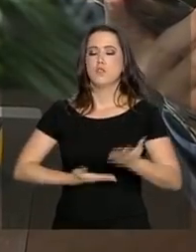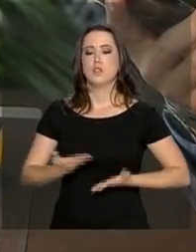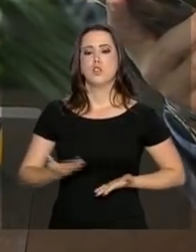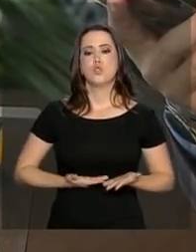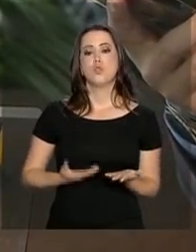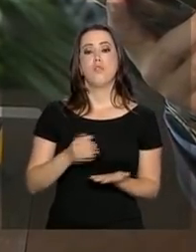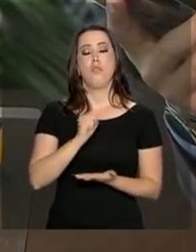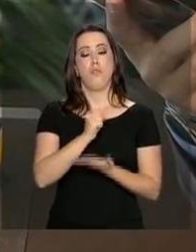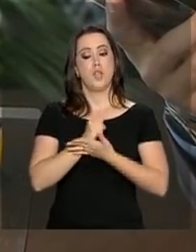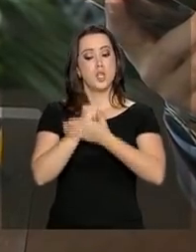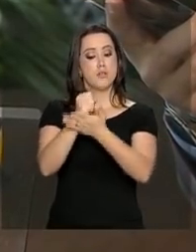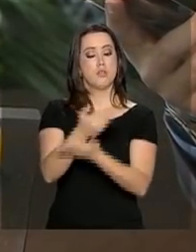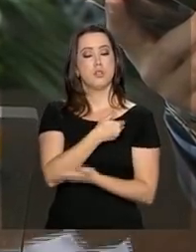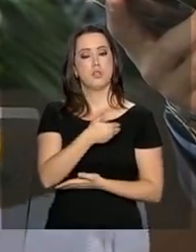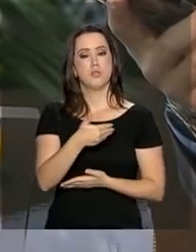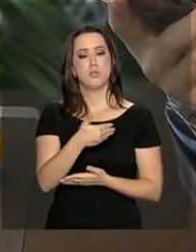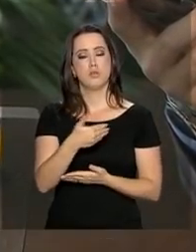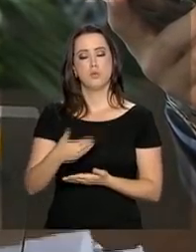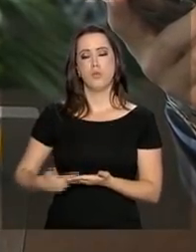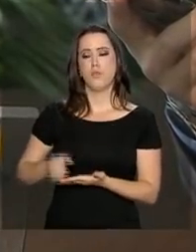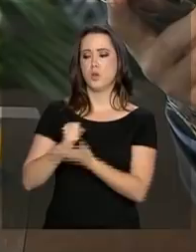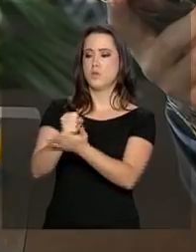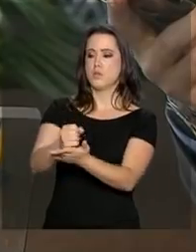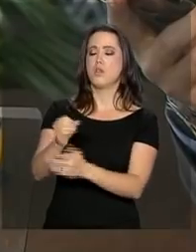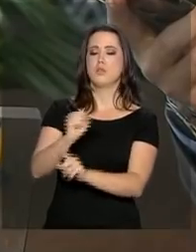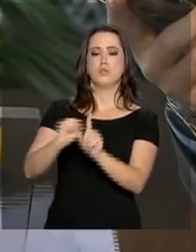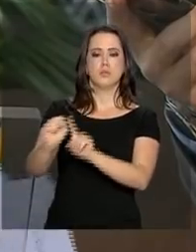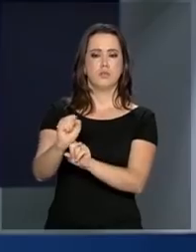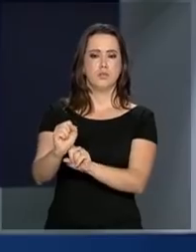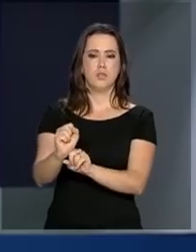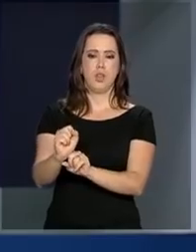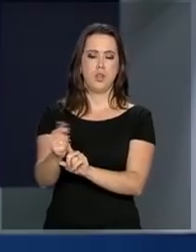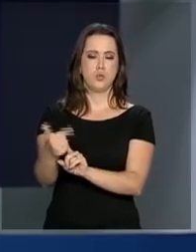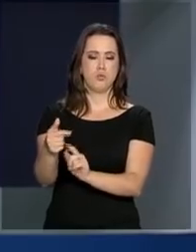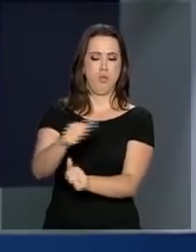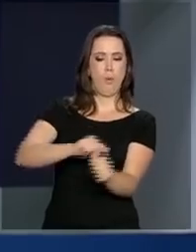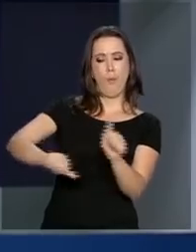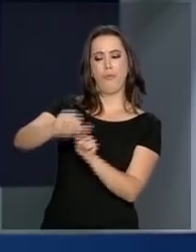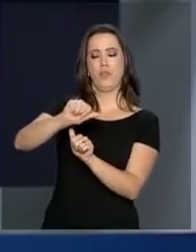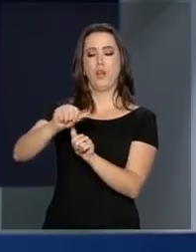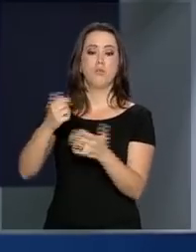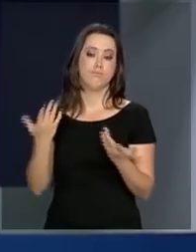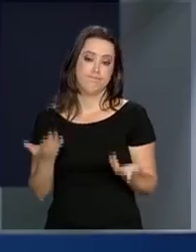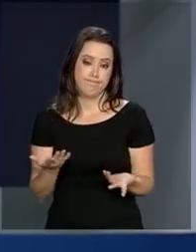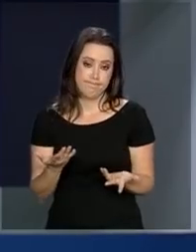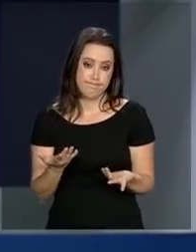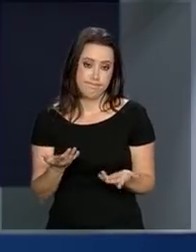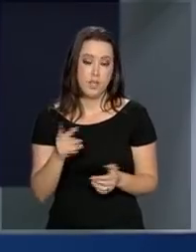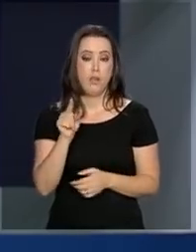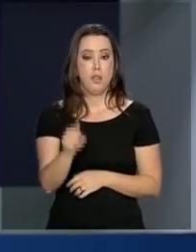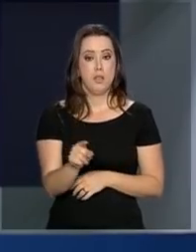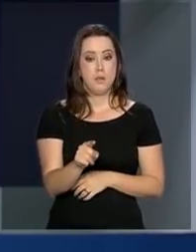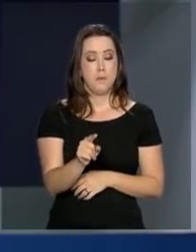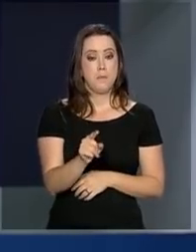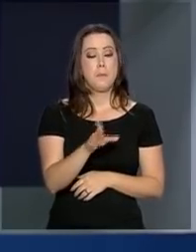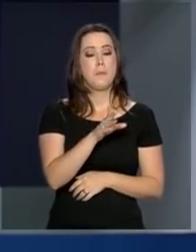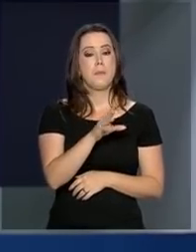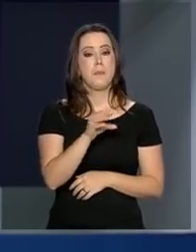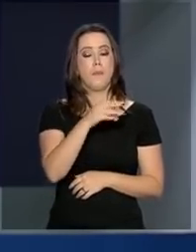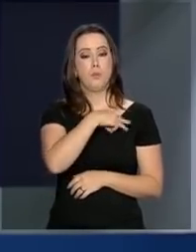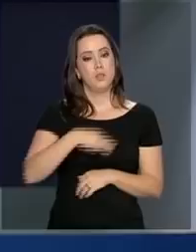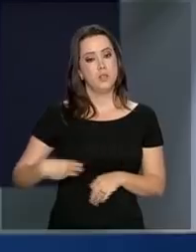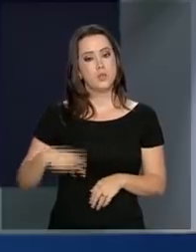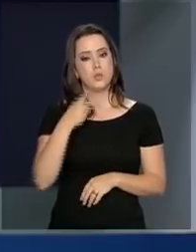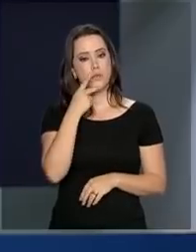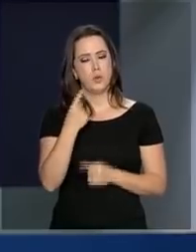brasileiros e às brasileiras e não se sirva da nossa sociedade ainda de acordo com o futuro chefe da casa civil cada